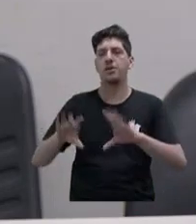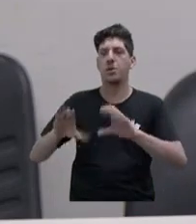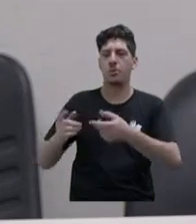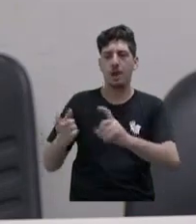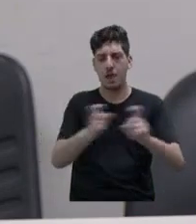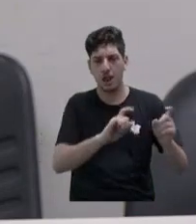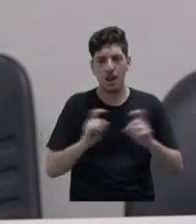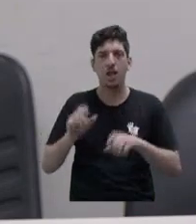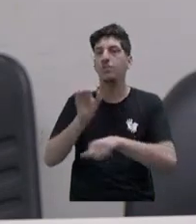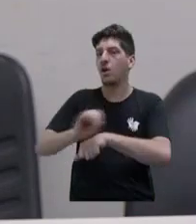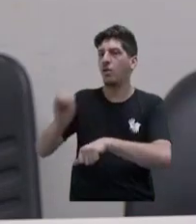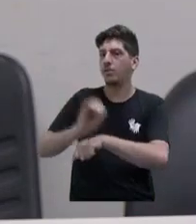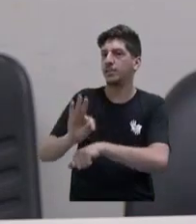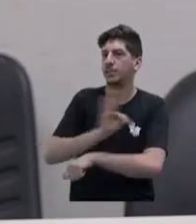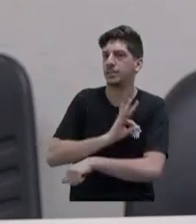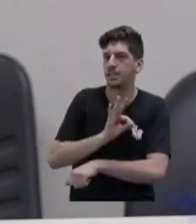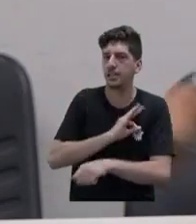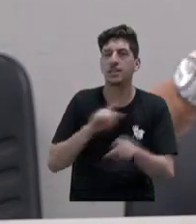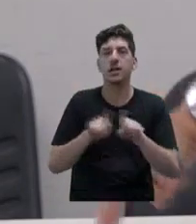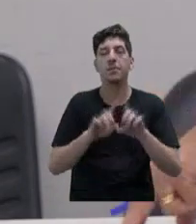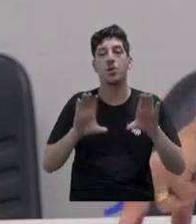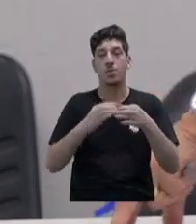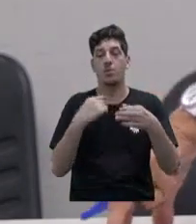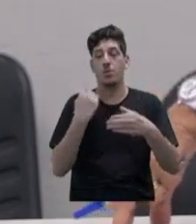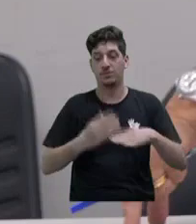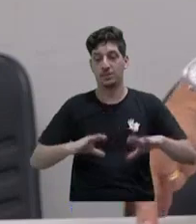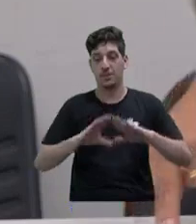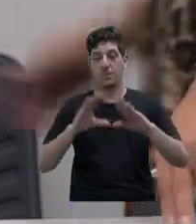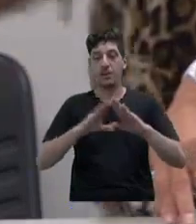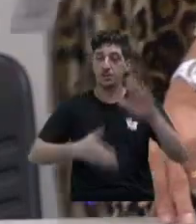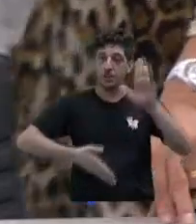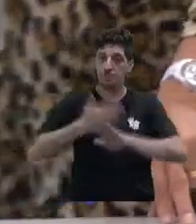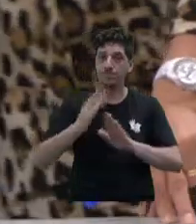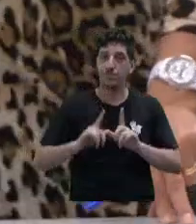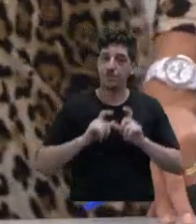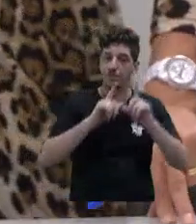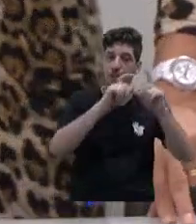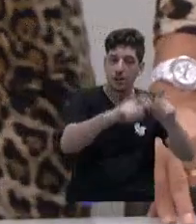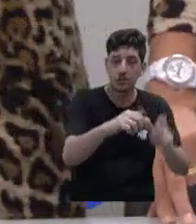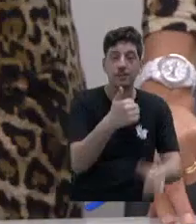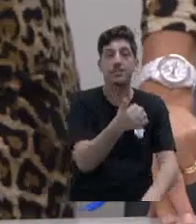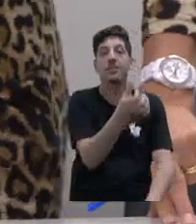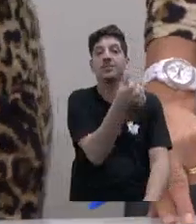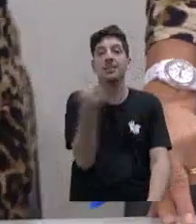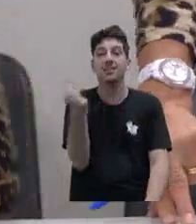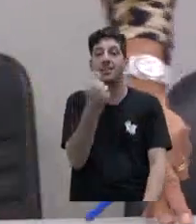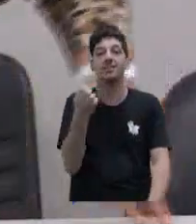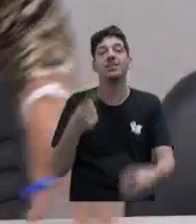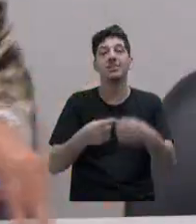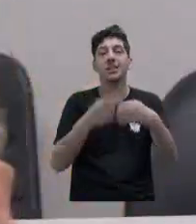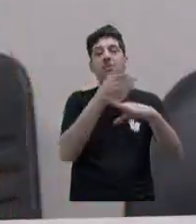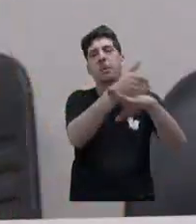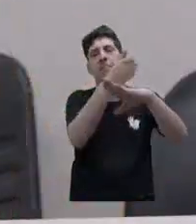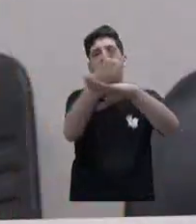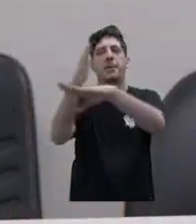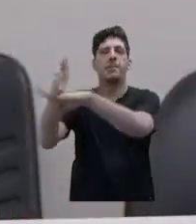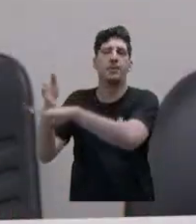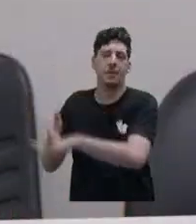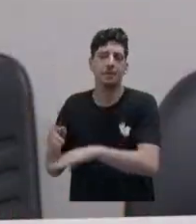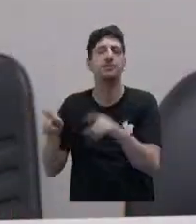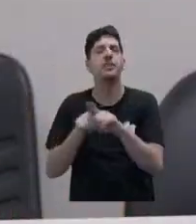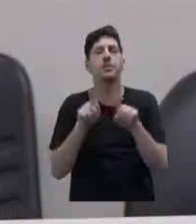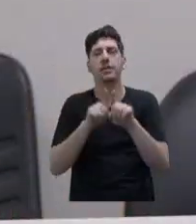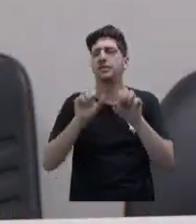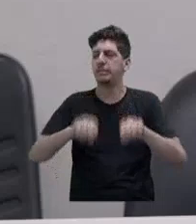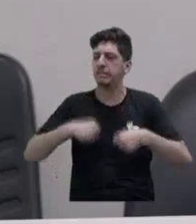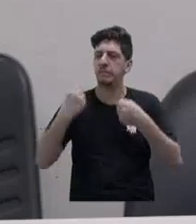técnica, a nossa equipe tem viajado e já foi a 166 municípios, temos feito uma